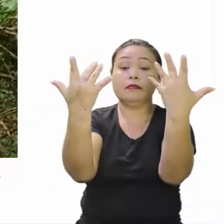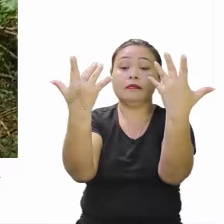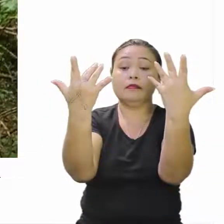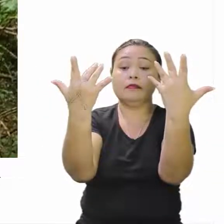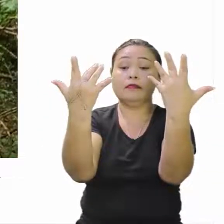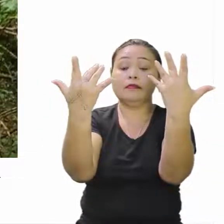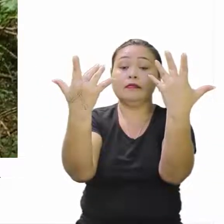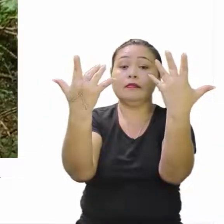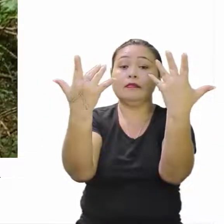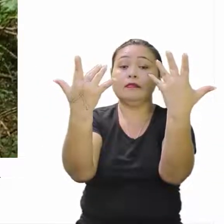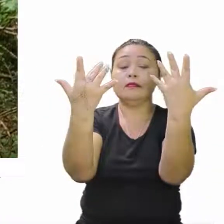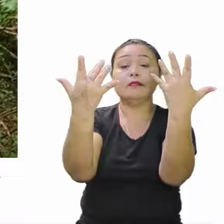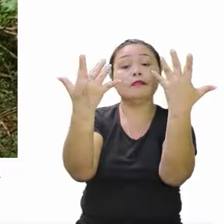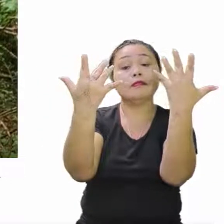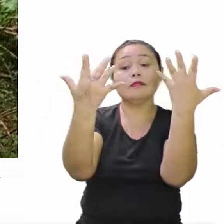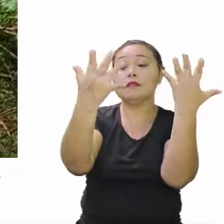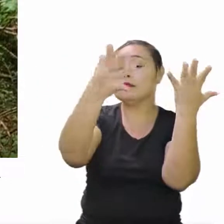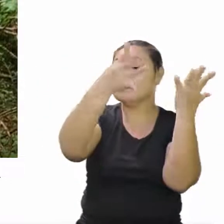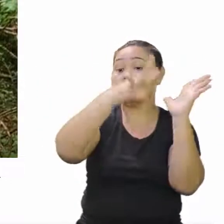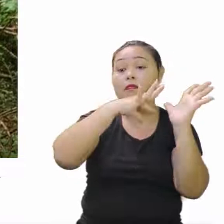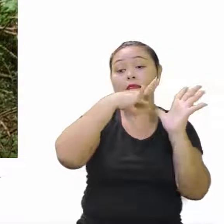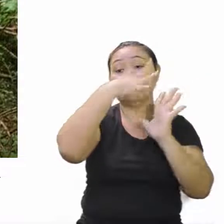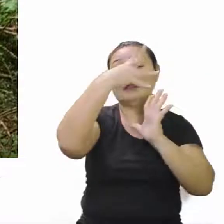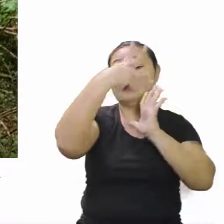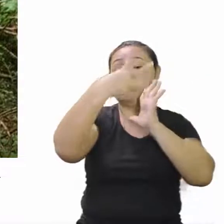floresta amazônica.